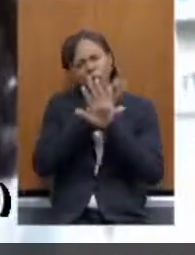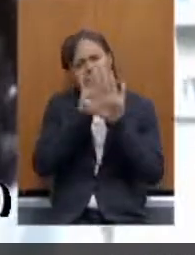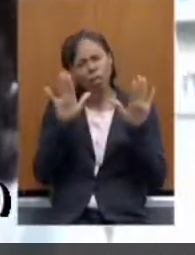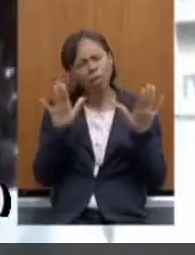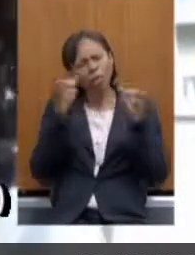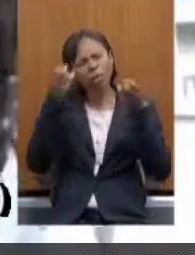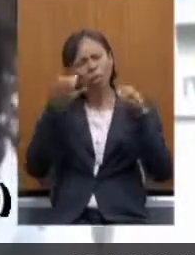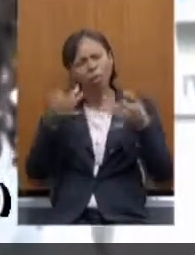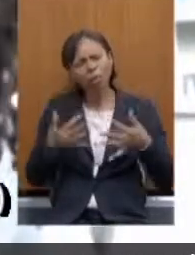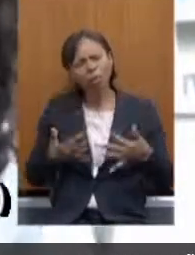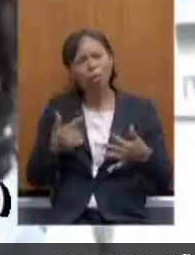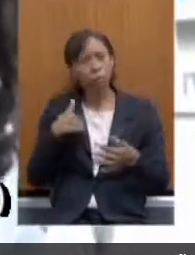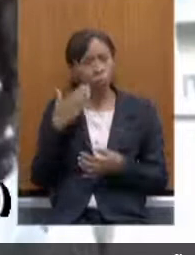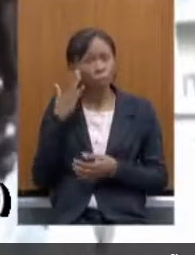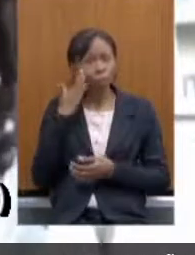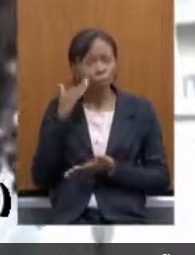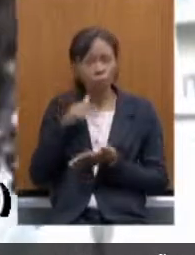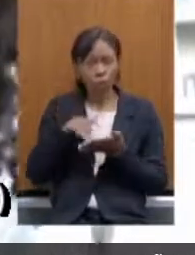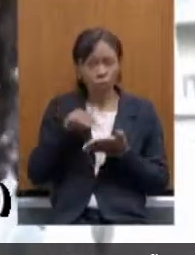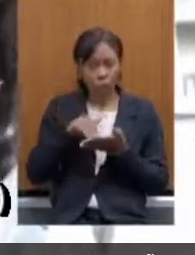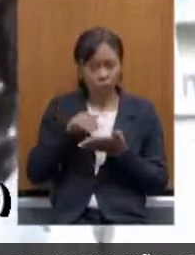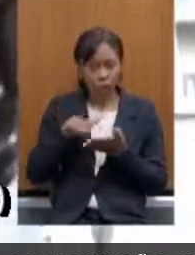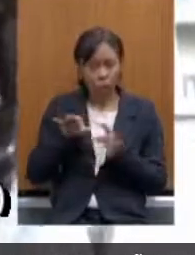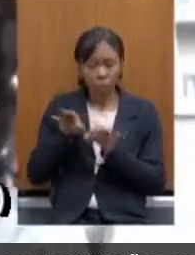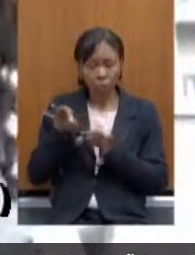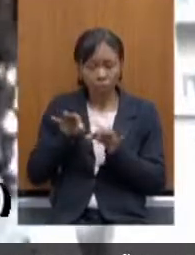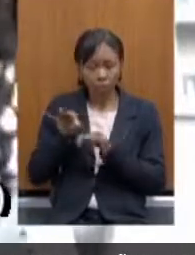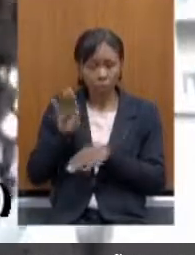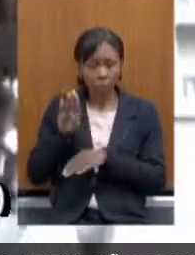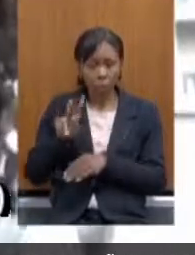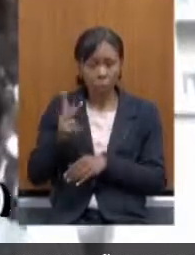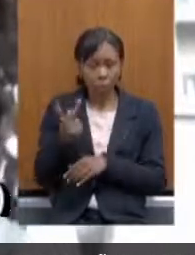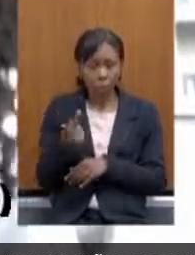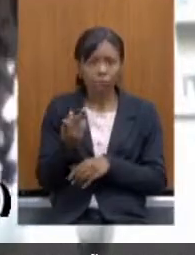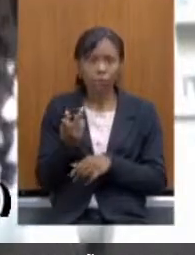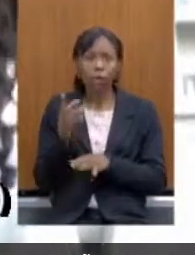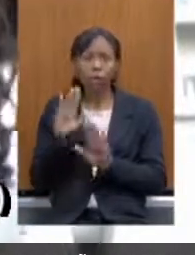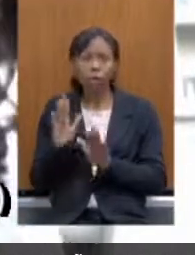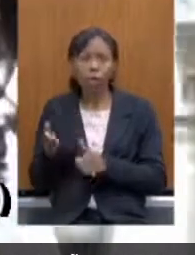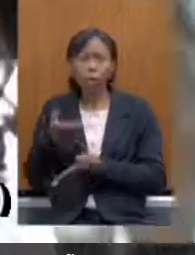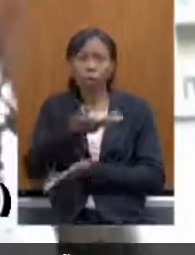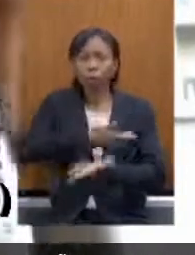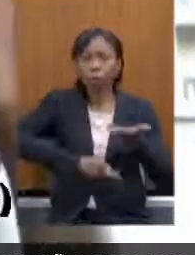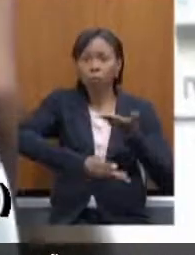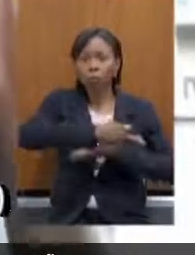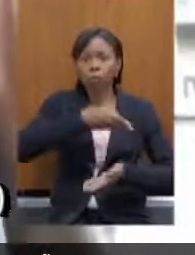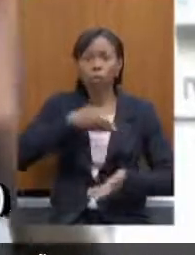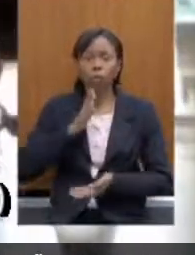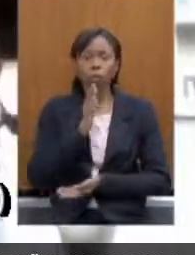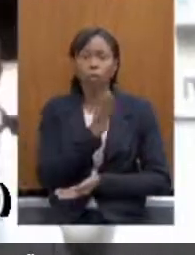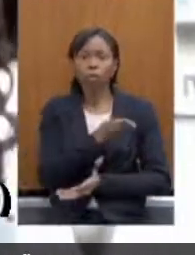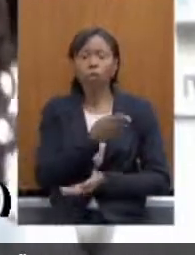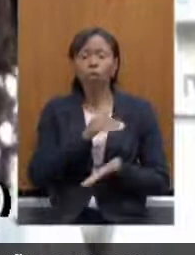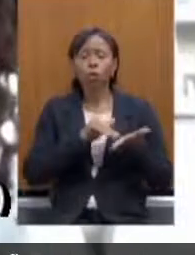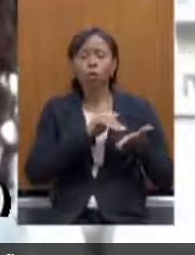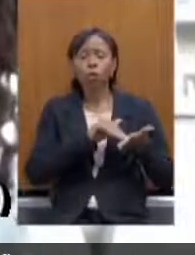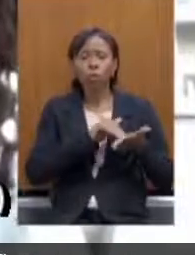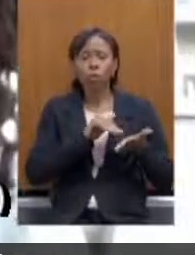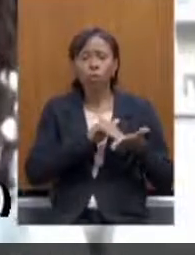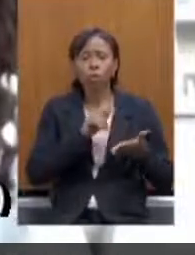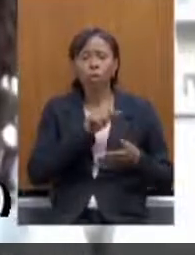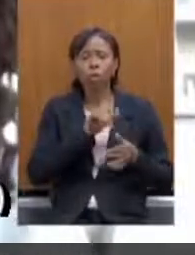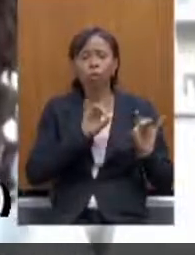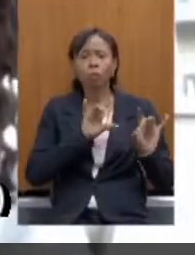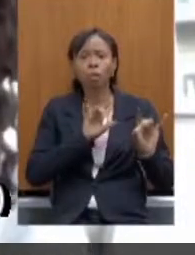que eu soube que você crê tarde pode deixar minha de belo horizonte tem negociado diretamente como você tentar